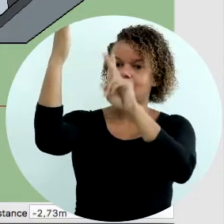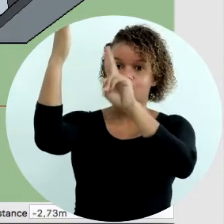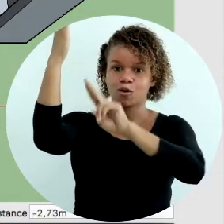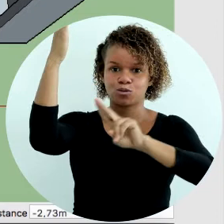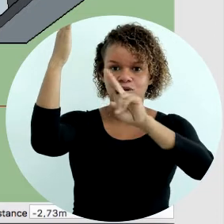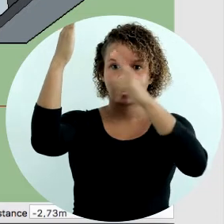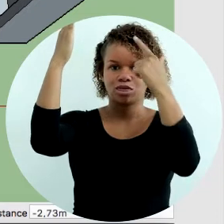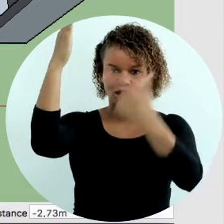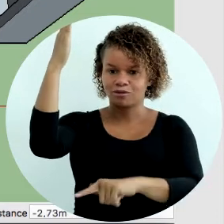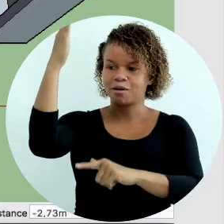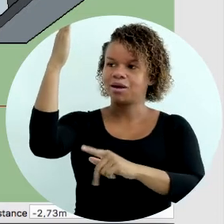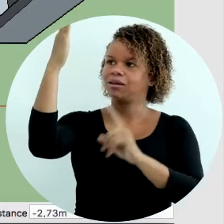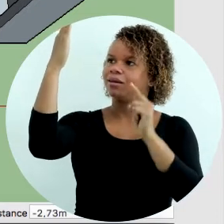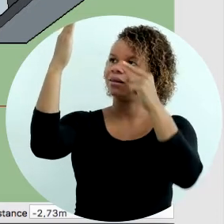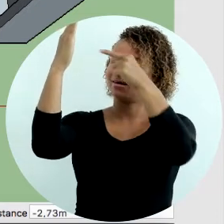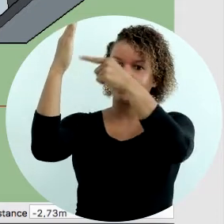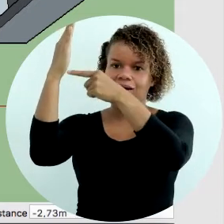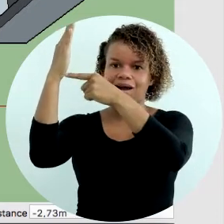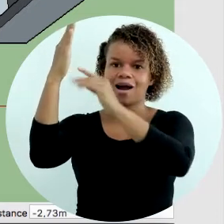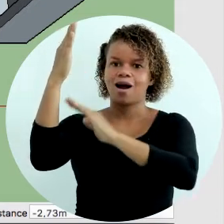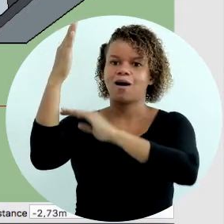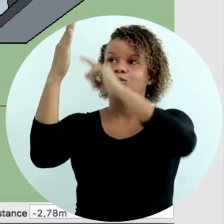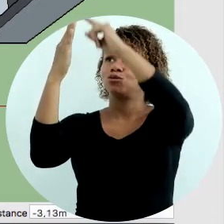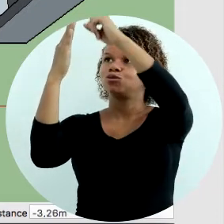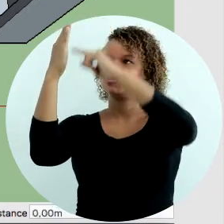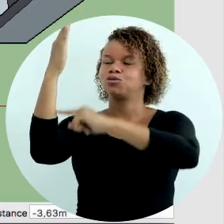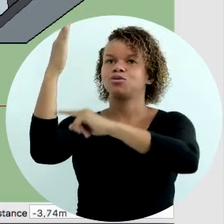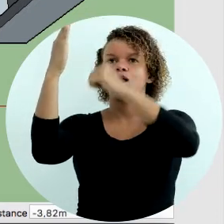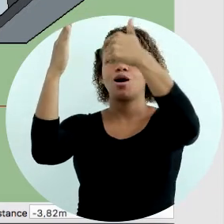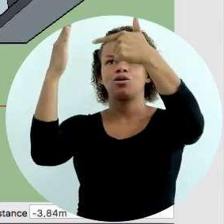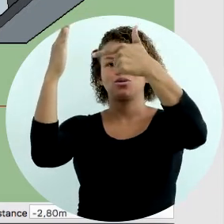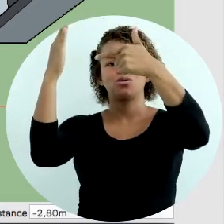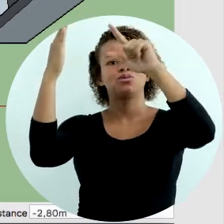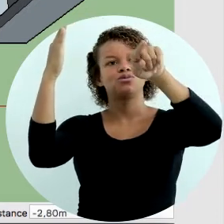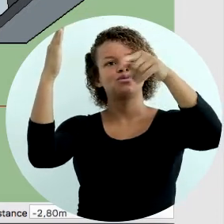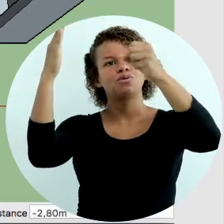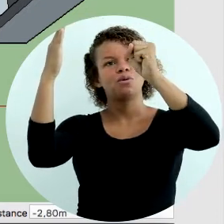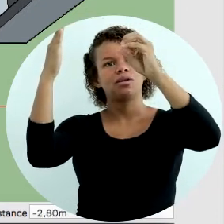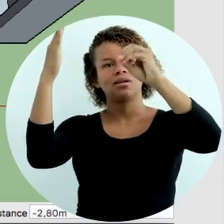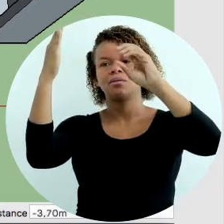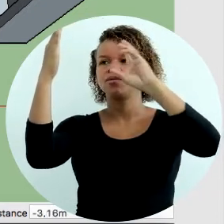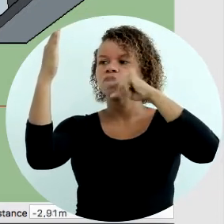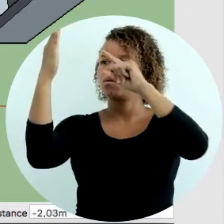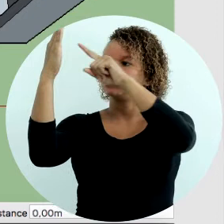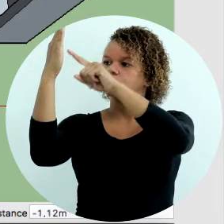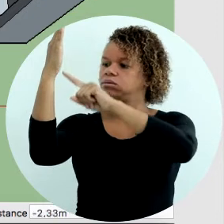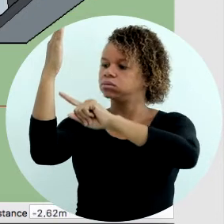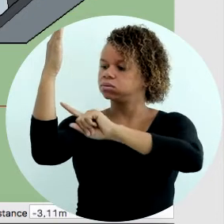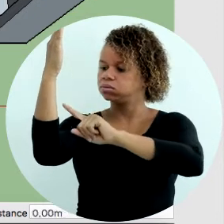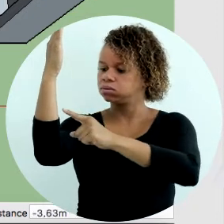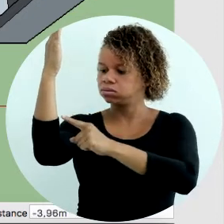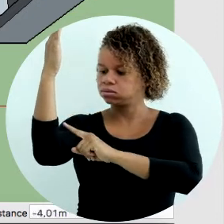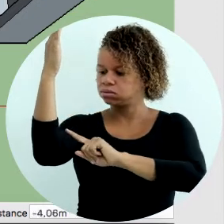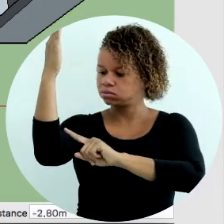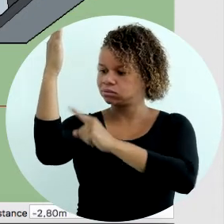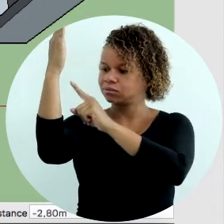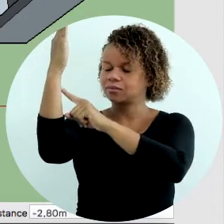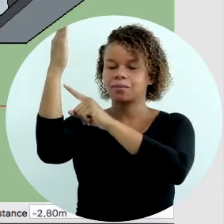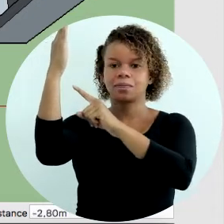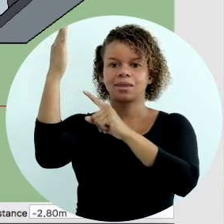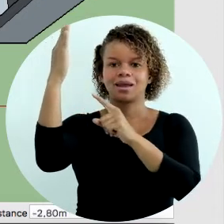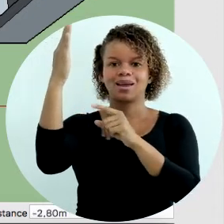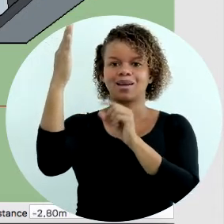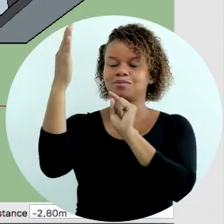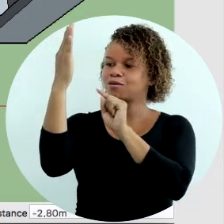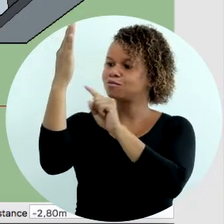em vez de eu precisar novamente indicar a altura de 2,80, eu posso simplesmente puxar o mouse enquanto eu faço a